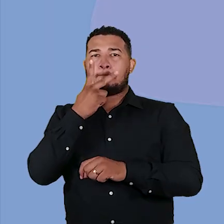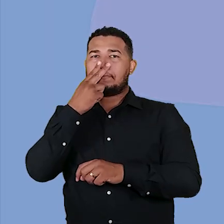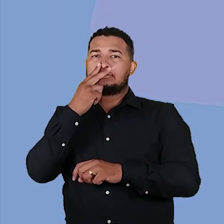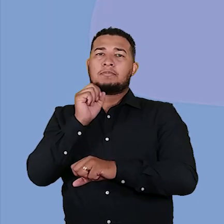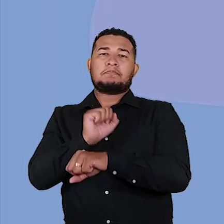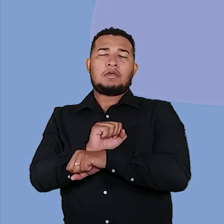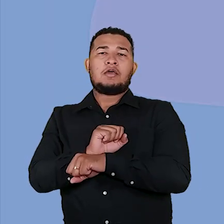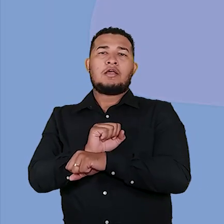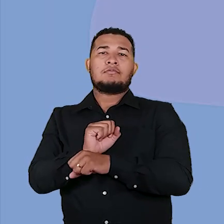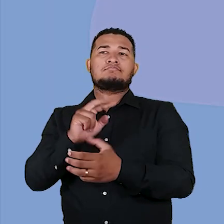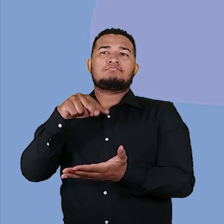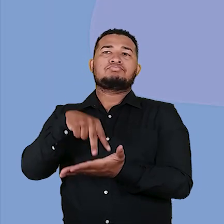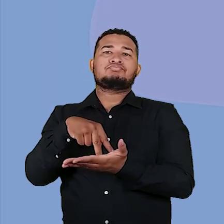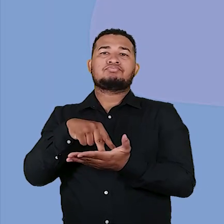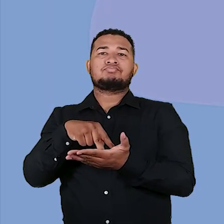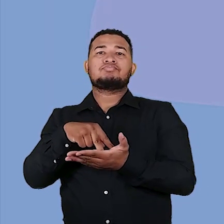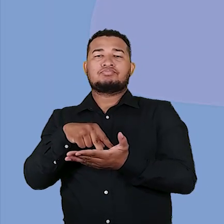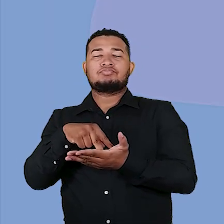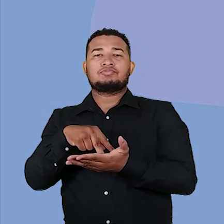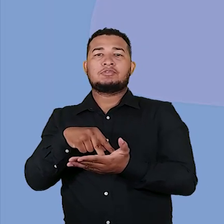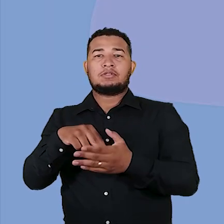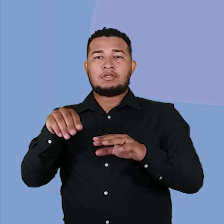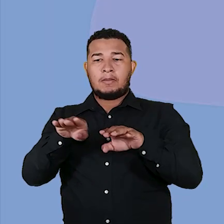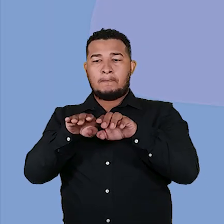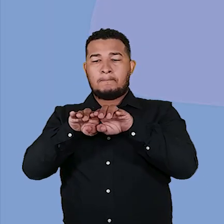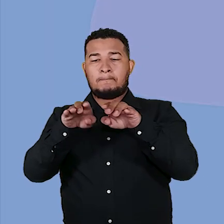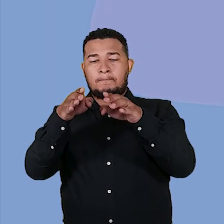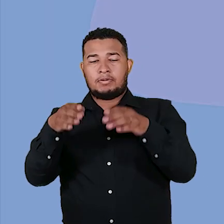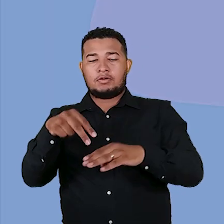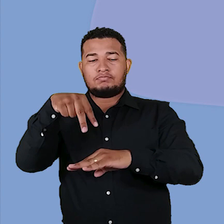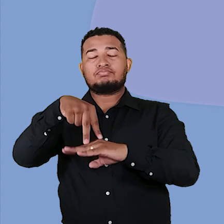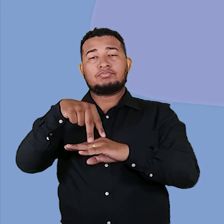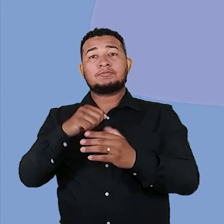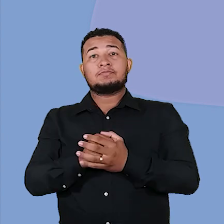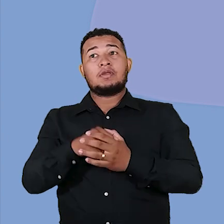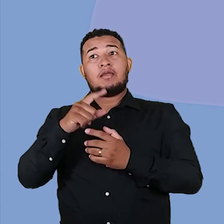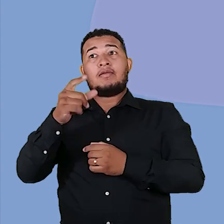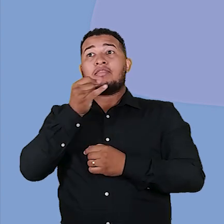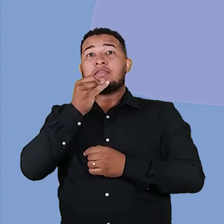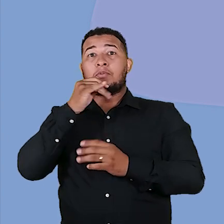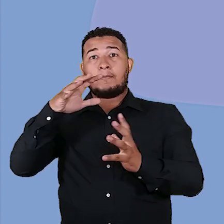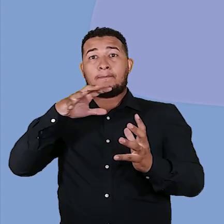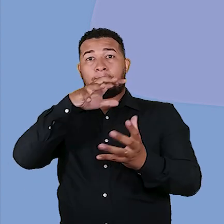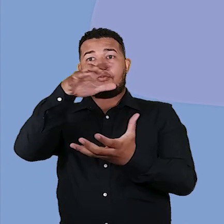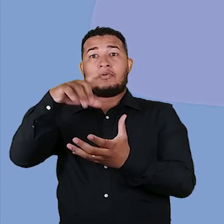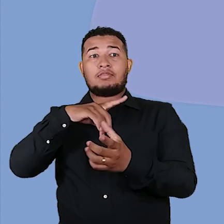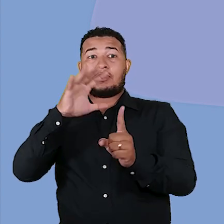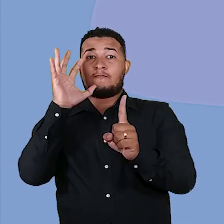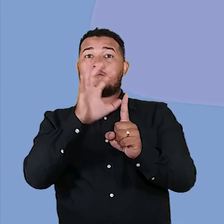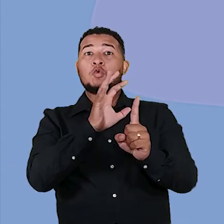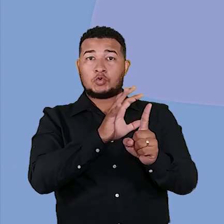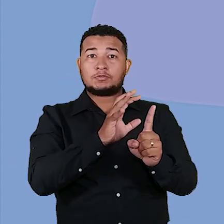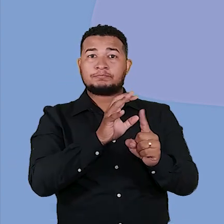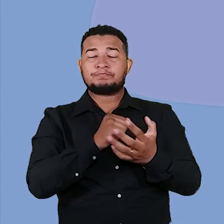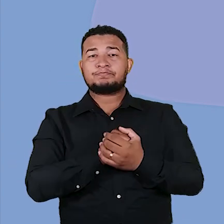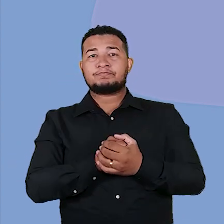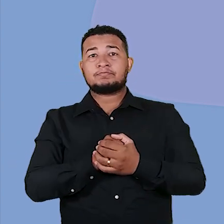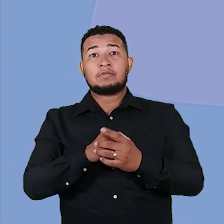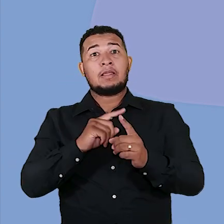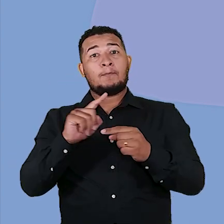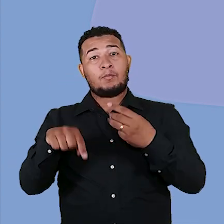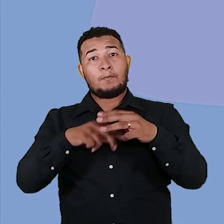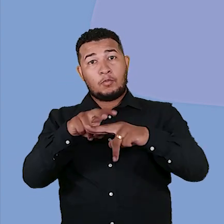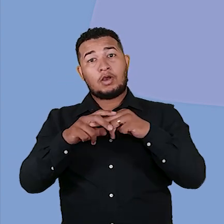um menino está parado de pé sobre o banco o planeta terra aplica-lhe uma força que denominamos